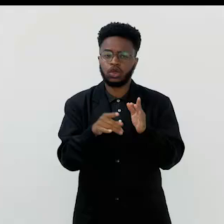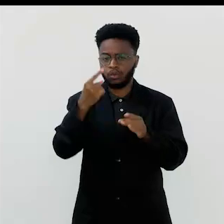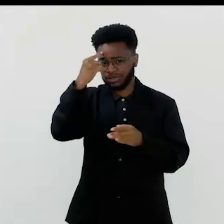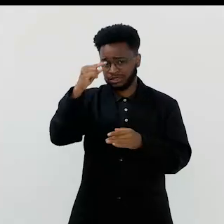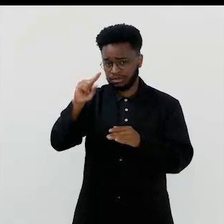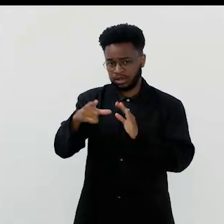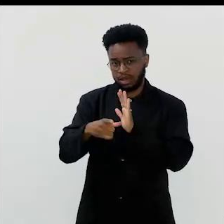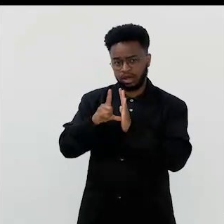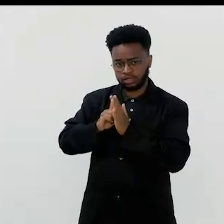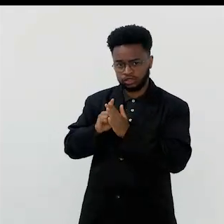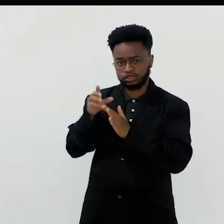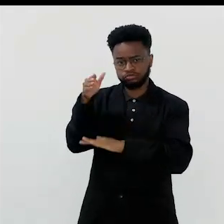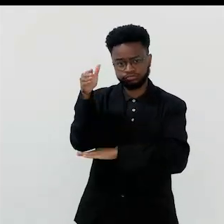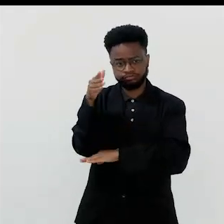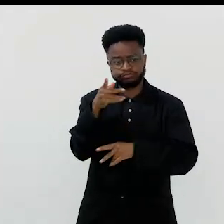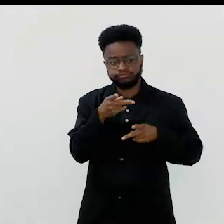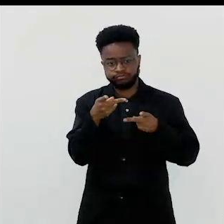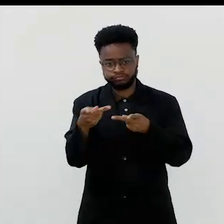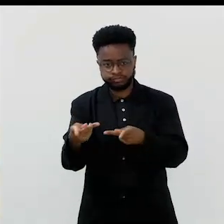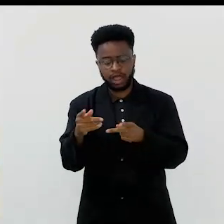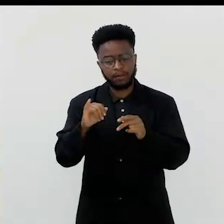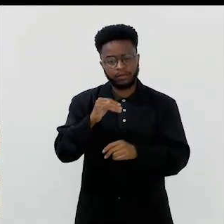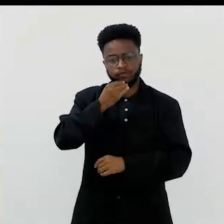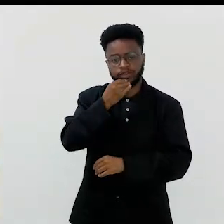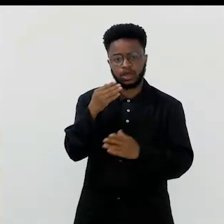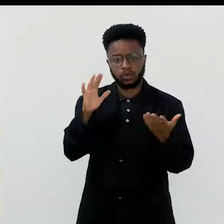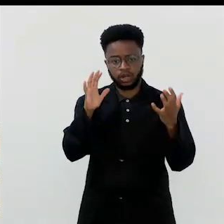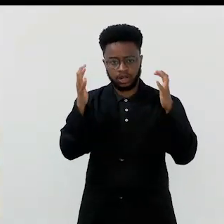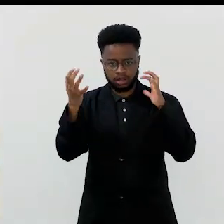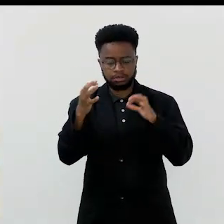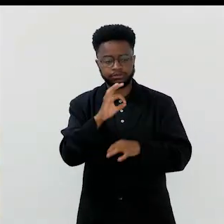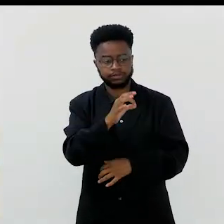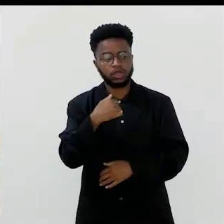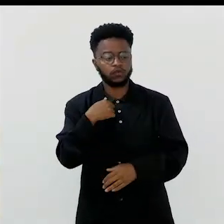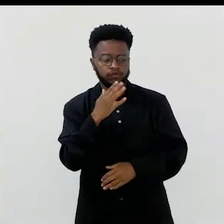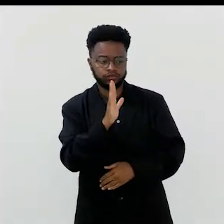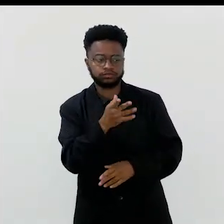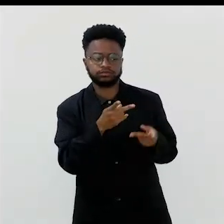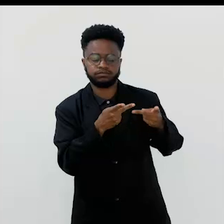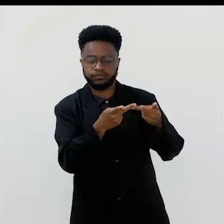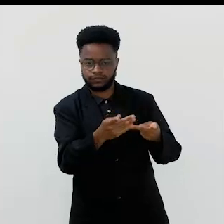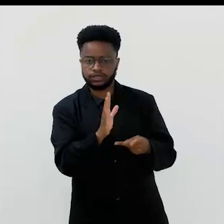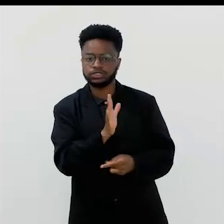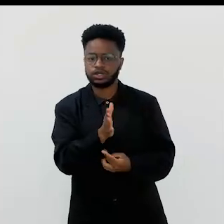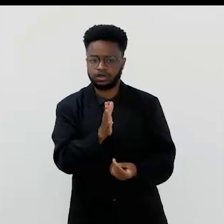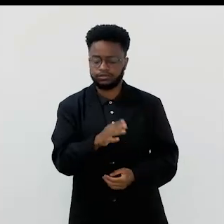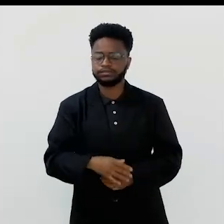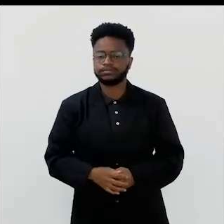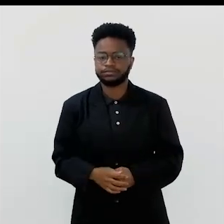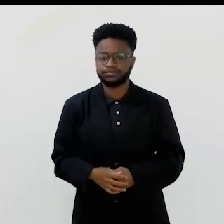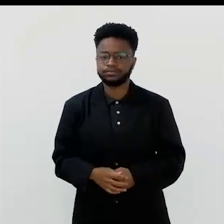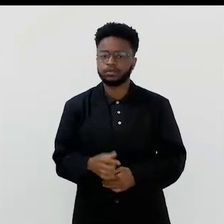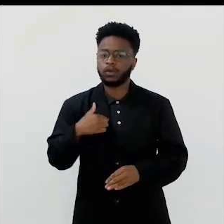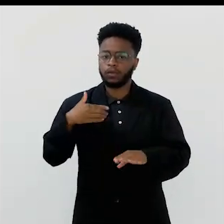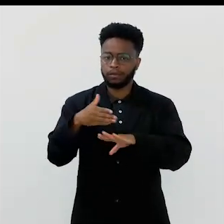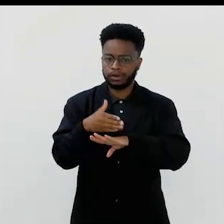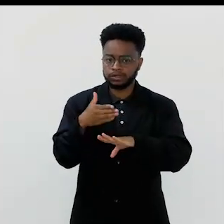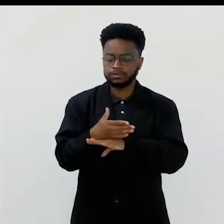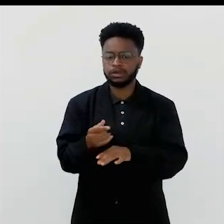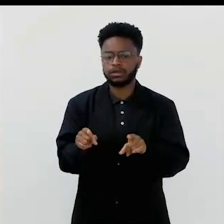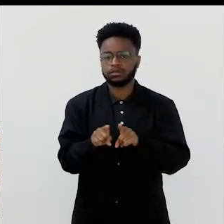uma semana antes, né? Para poder aproveitar o clima da... Eu já fui lá. Isso aí Já conhece fui bem lá, como é.